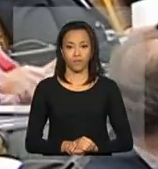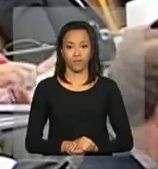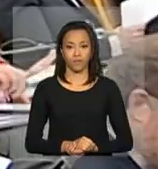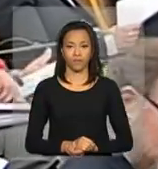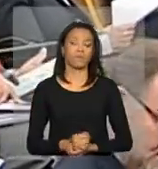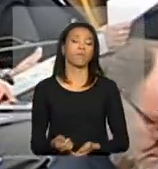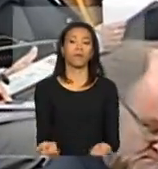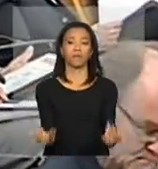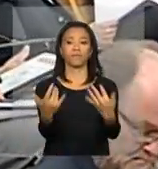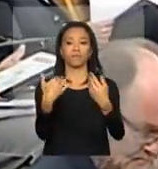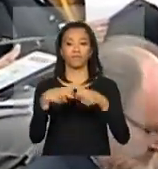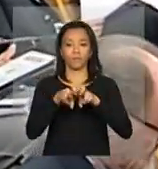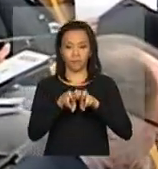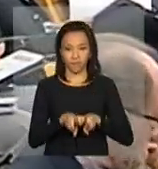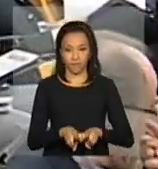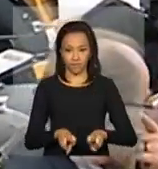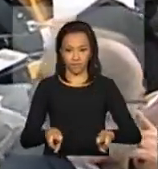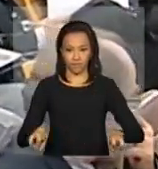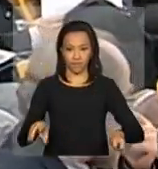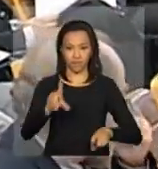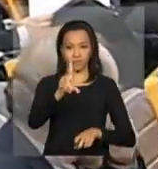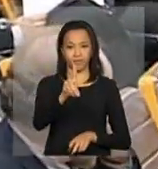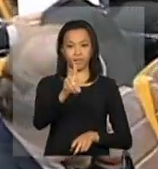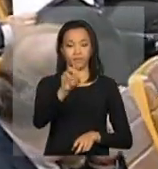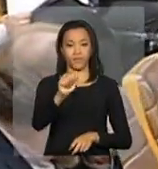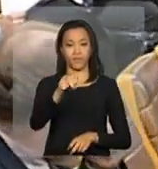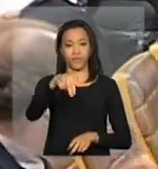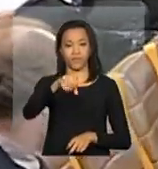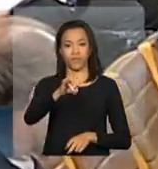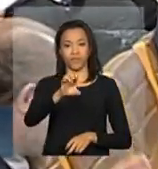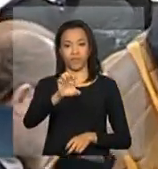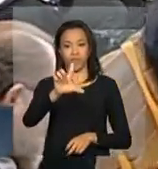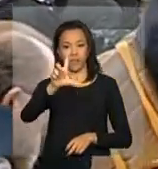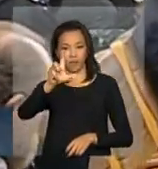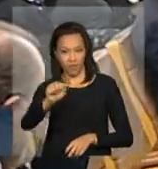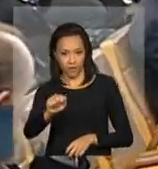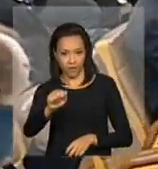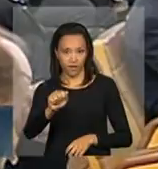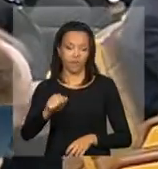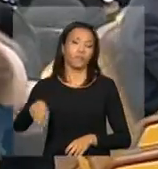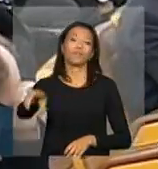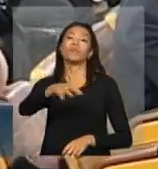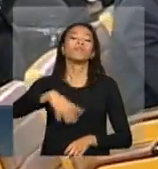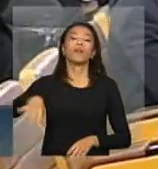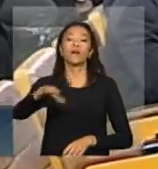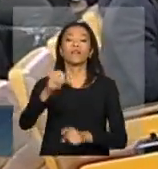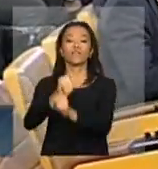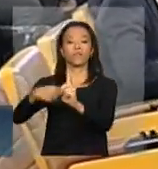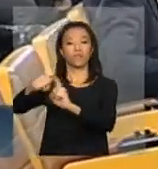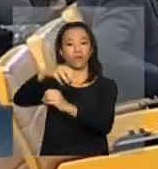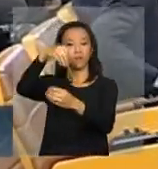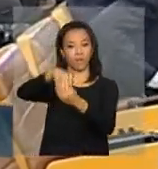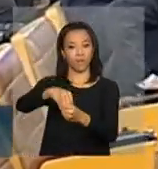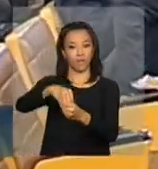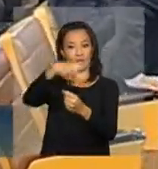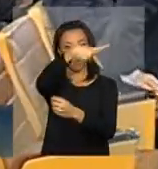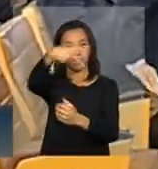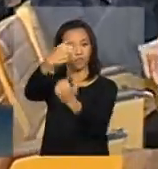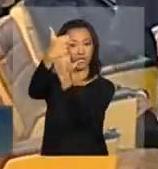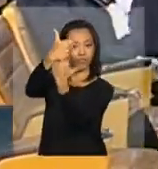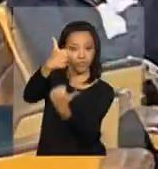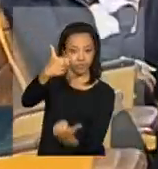para compor a mesa Daniel Avelino, da Secretaria de Articulação Social da Secretaria-Geral da Presidência da República,